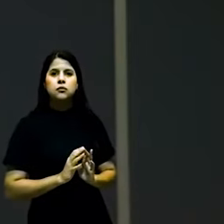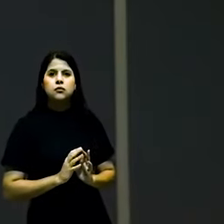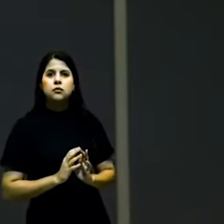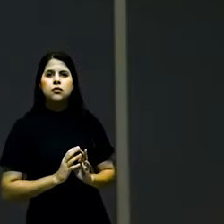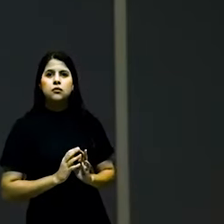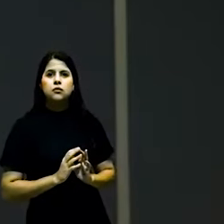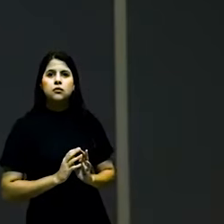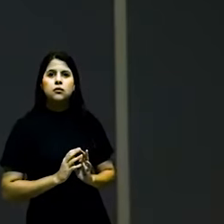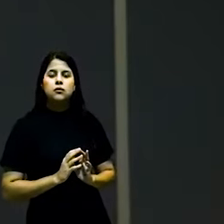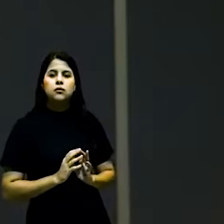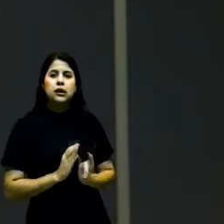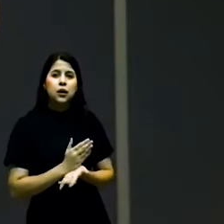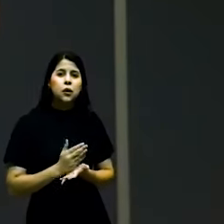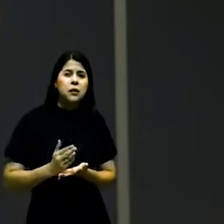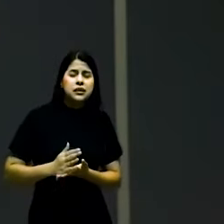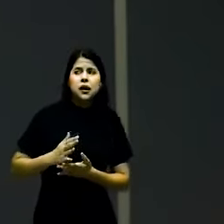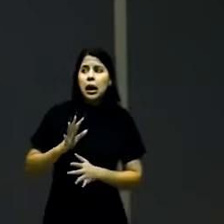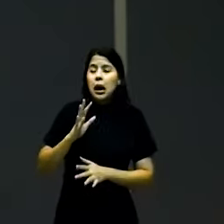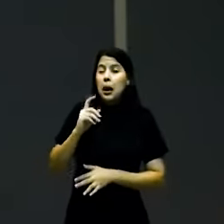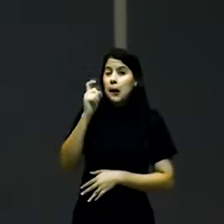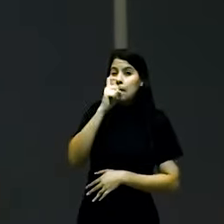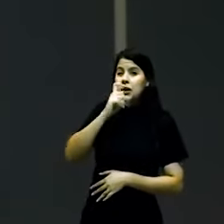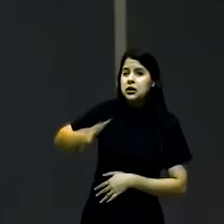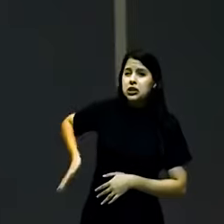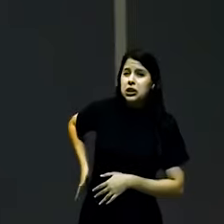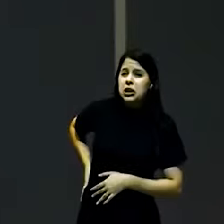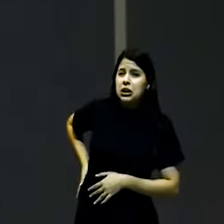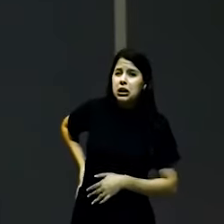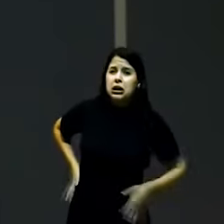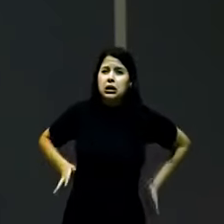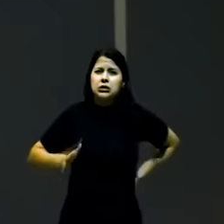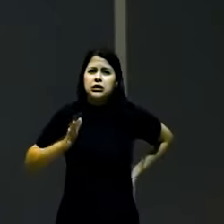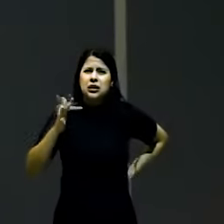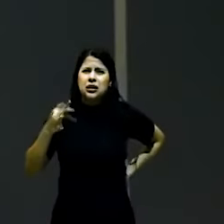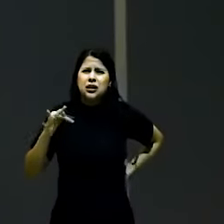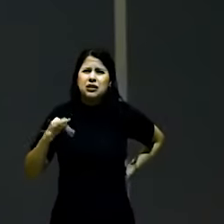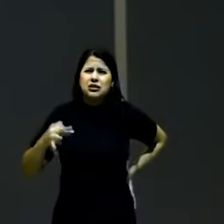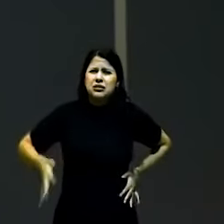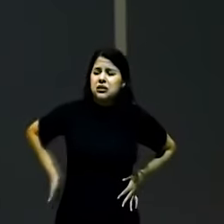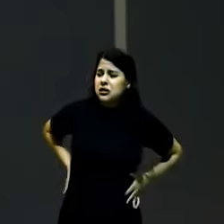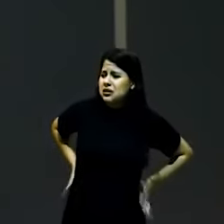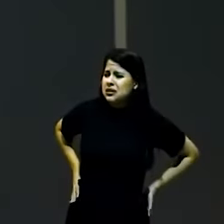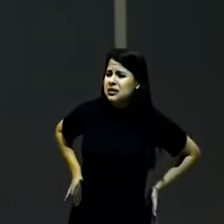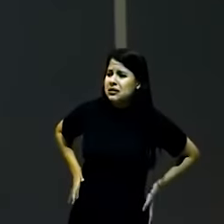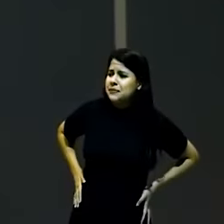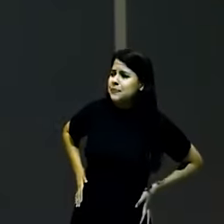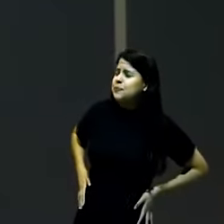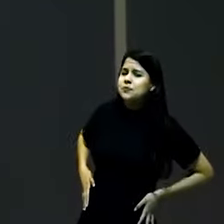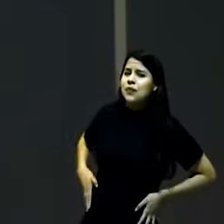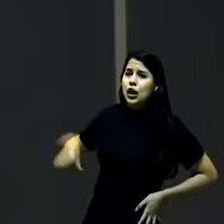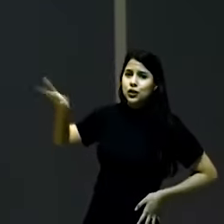Comecei a dizer que estava doendo alguma coisa. Olhei para o técnico e disse, ó, preciso substituir.